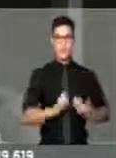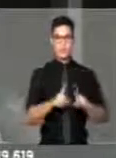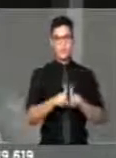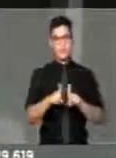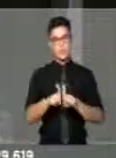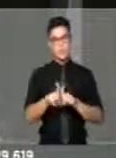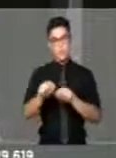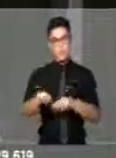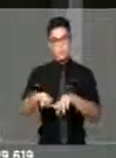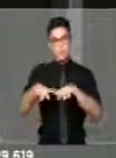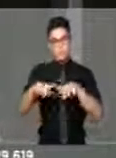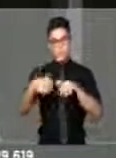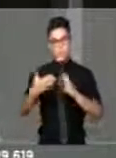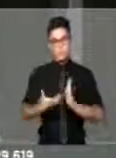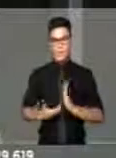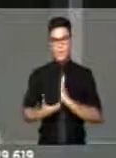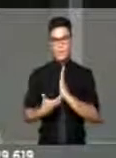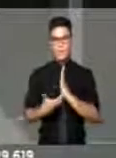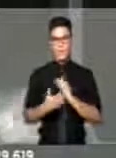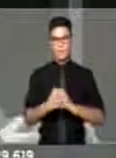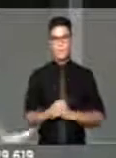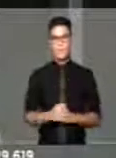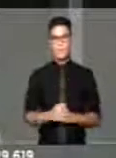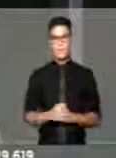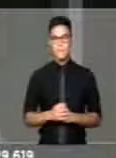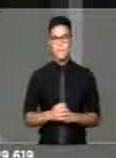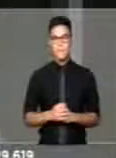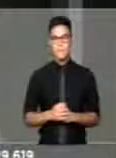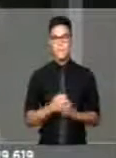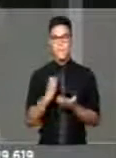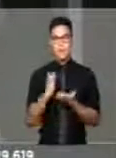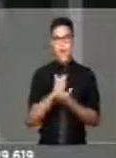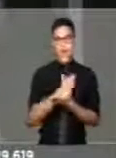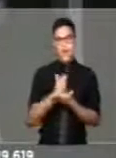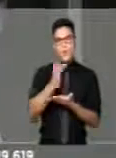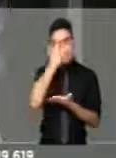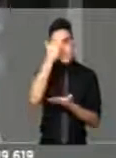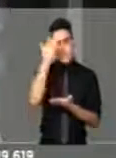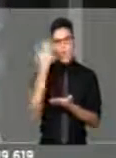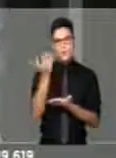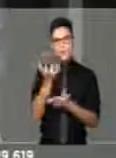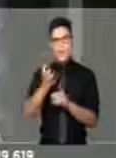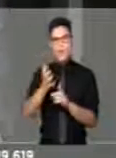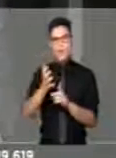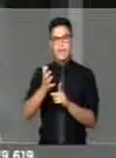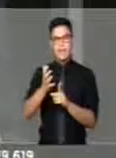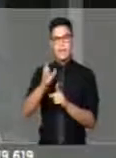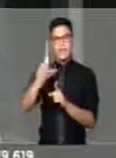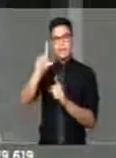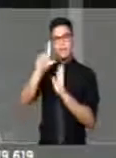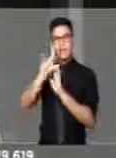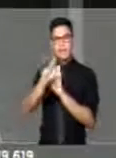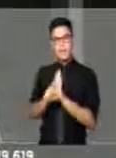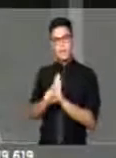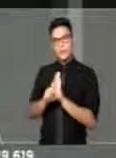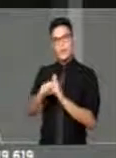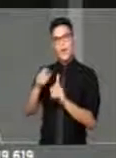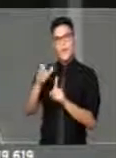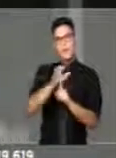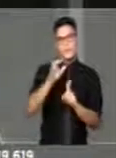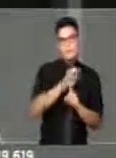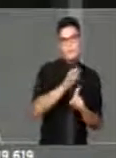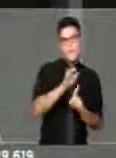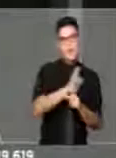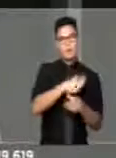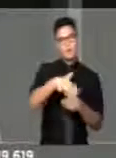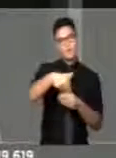da Câmara dos Deputados. Será que alguns querem diminuir a pressão popular sobre a votação